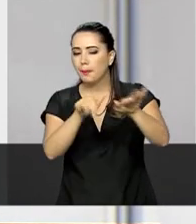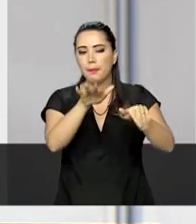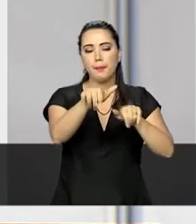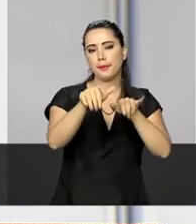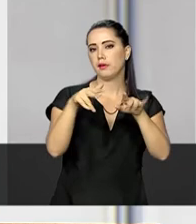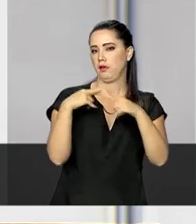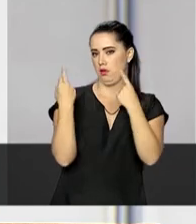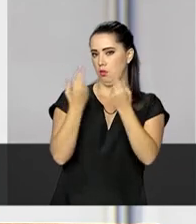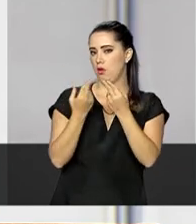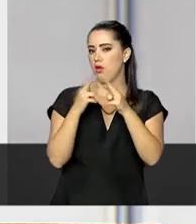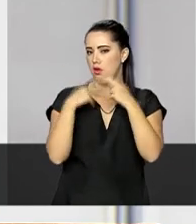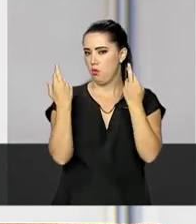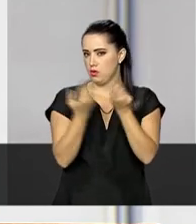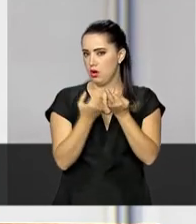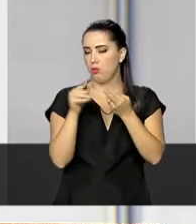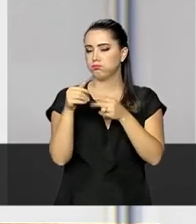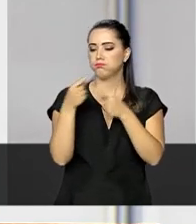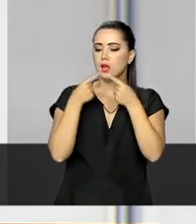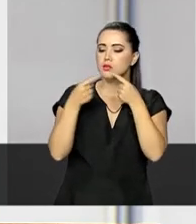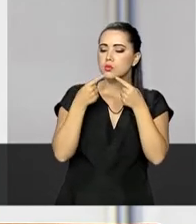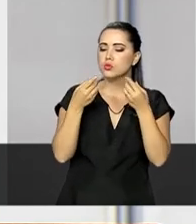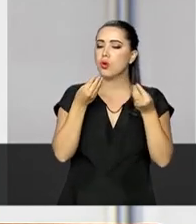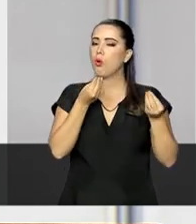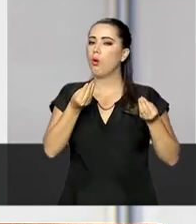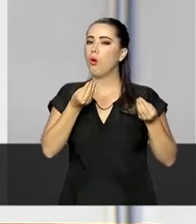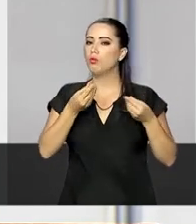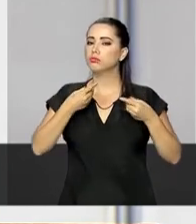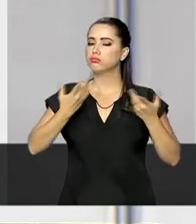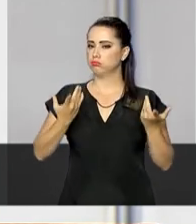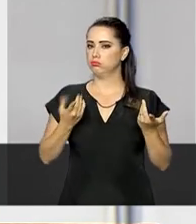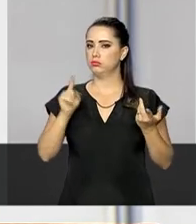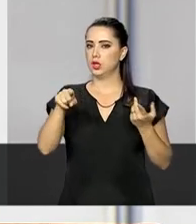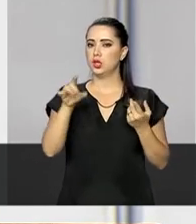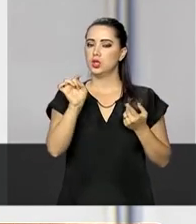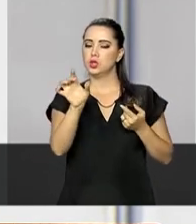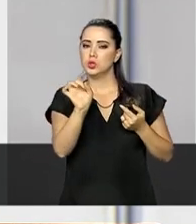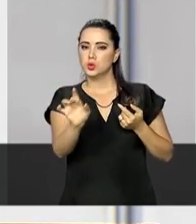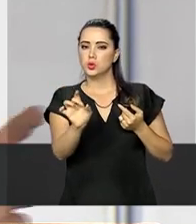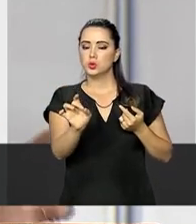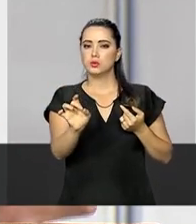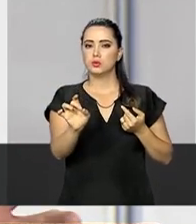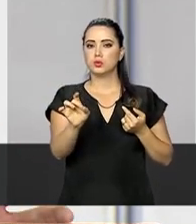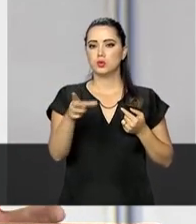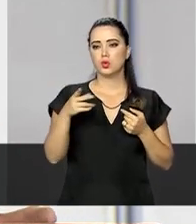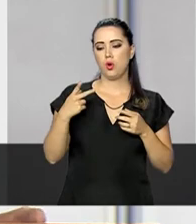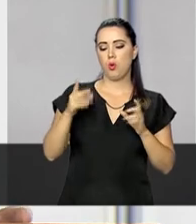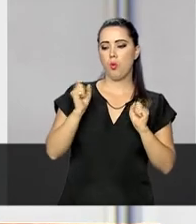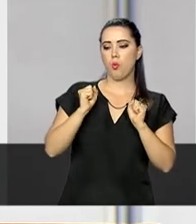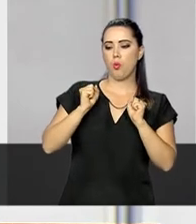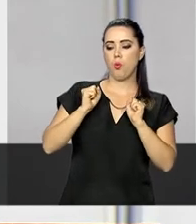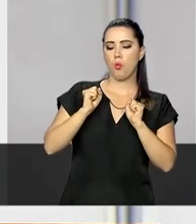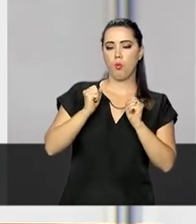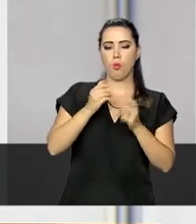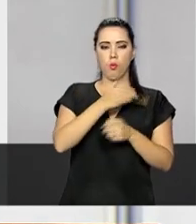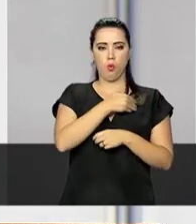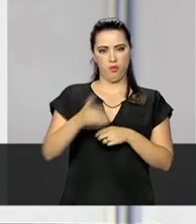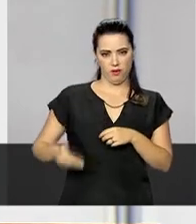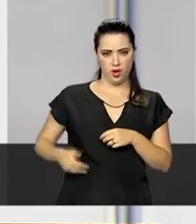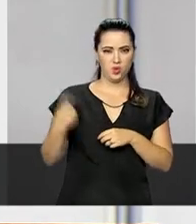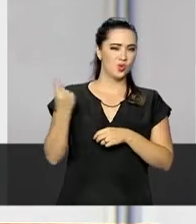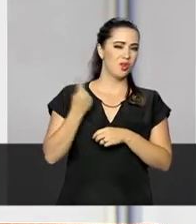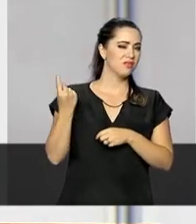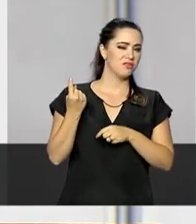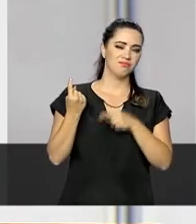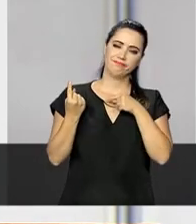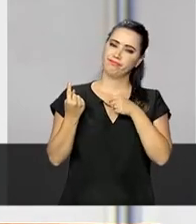matéria objetivo naturalmente e não deixar apenas por conta do poder público mas somar o